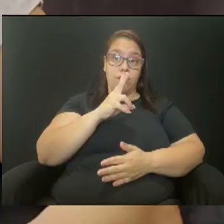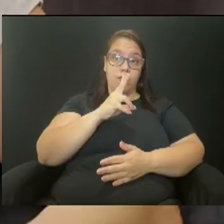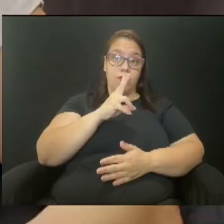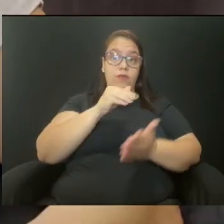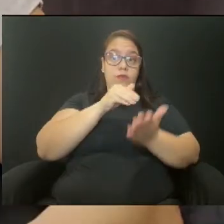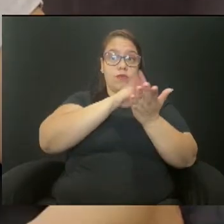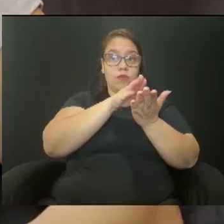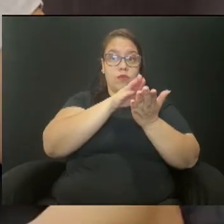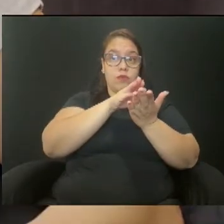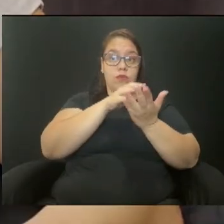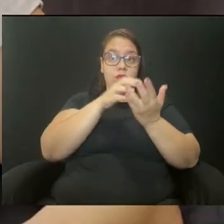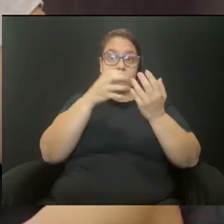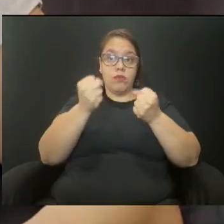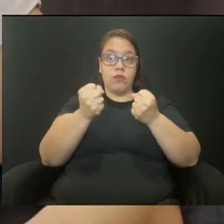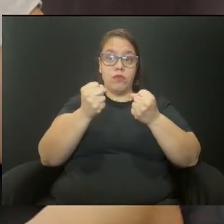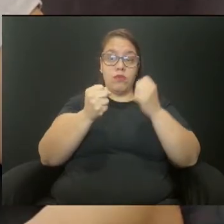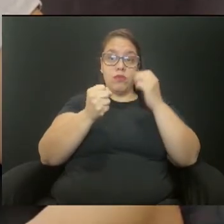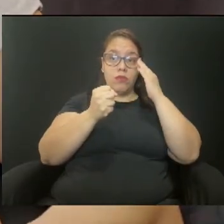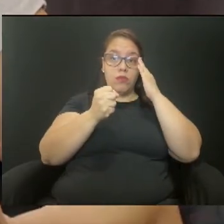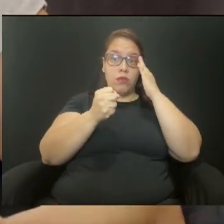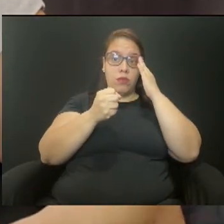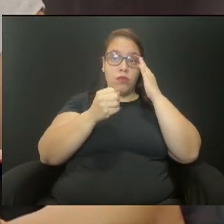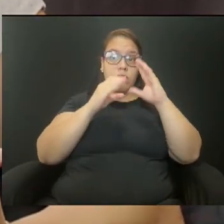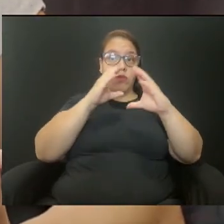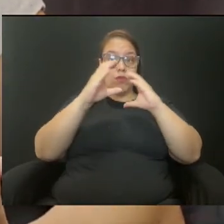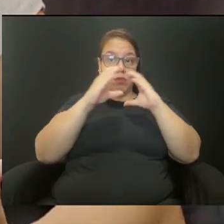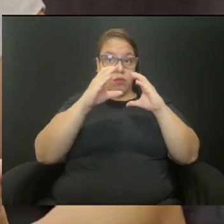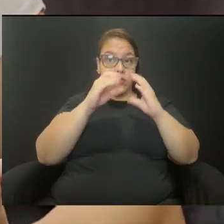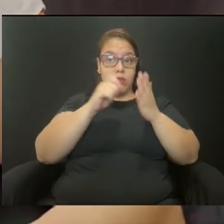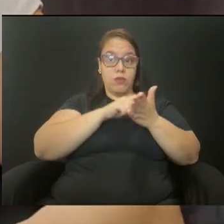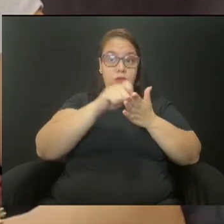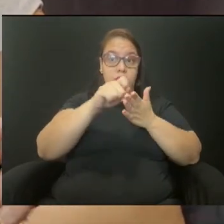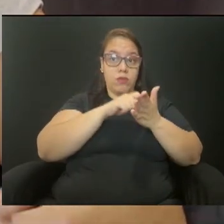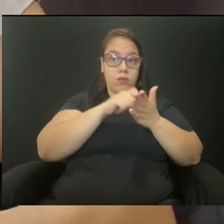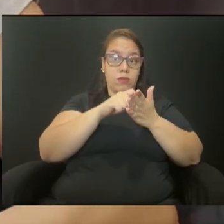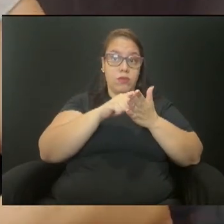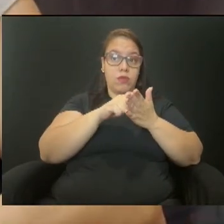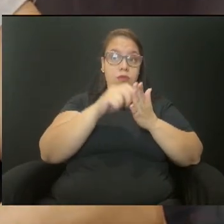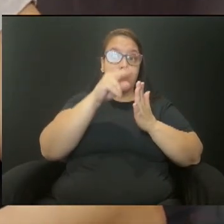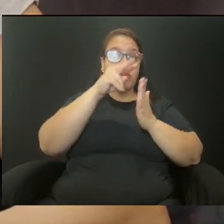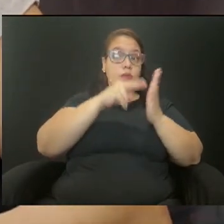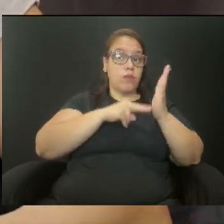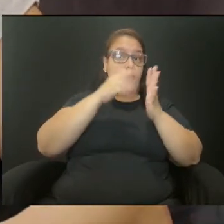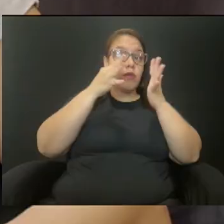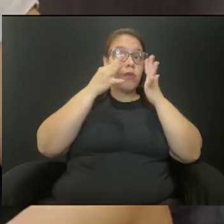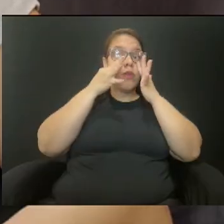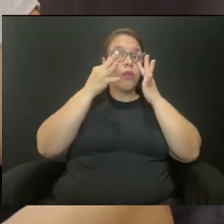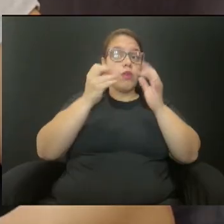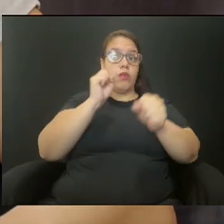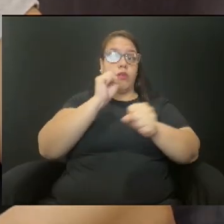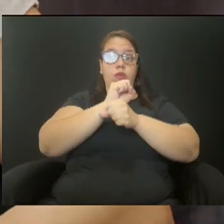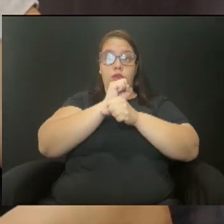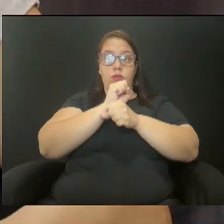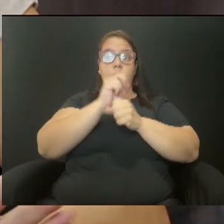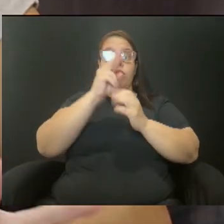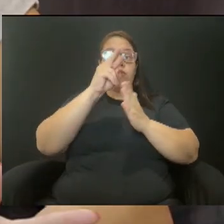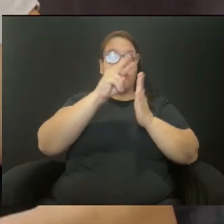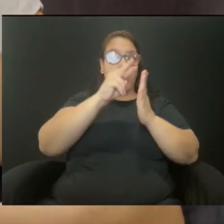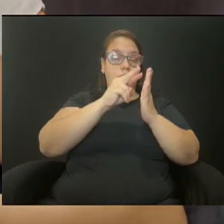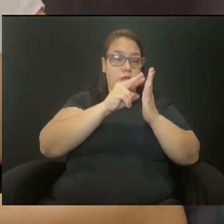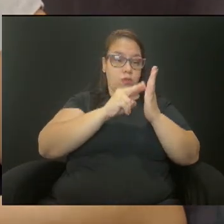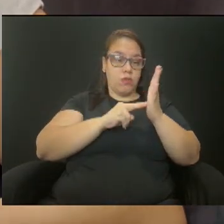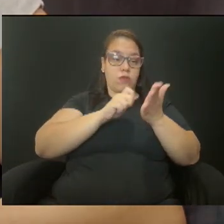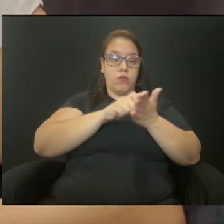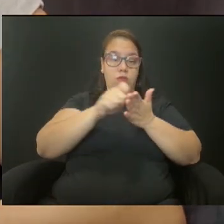ali um comunicado para que você assine. O importante é que você leia com atenção, peça o tempo necessário para você ler, para você poder assinar. Normalmente